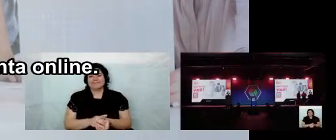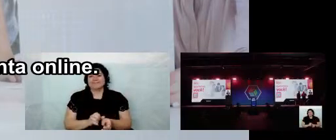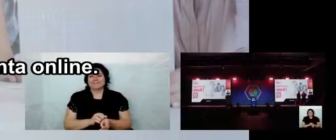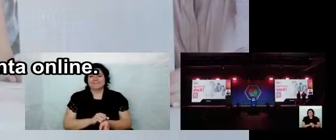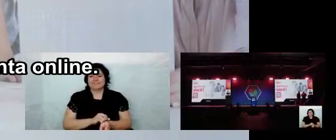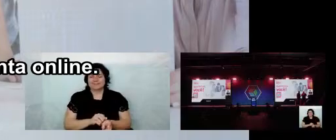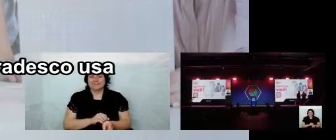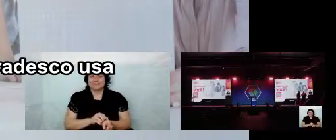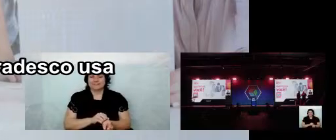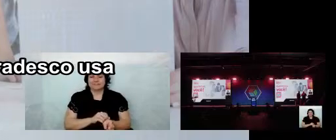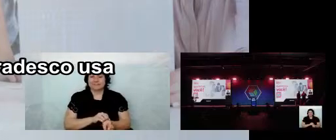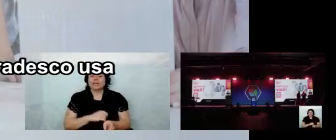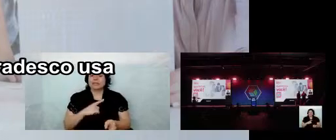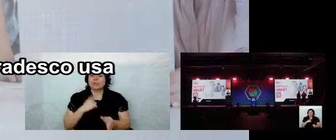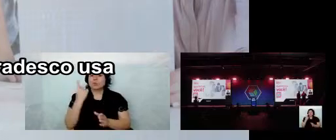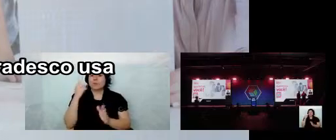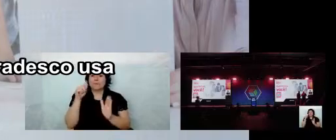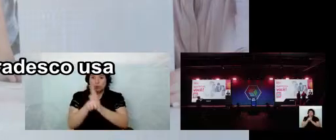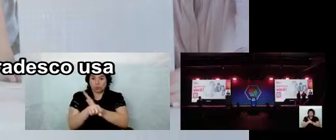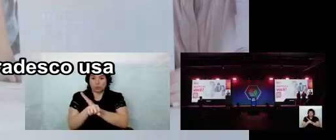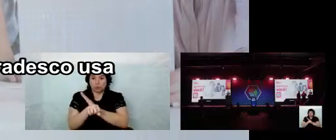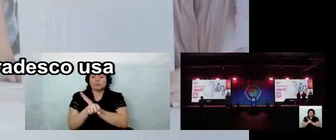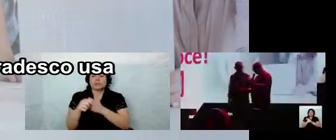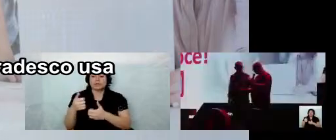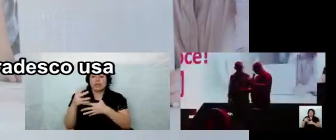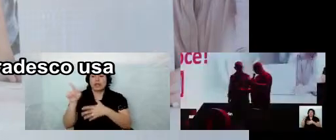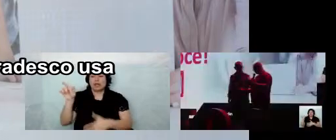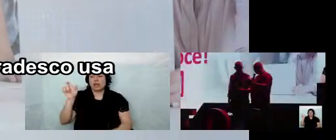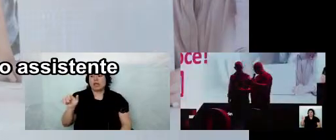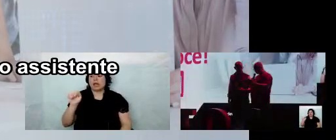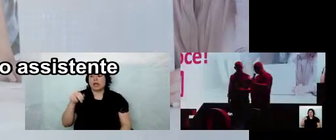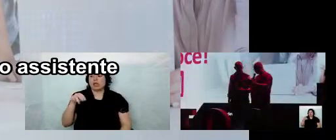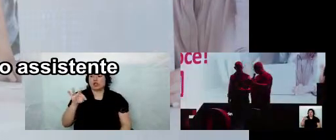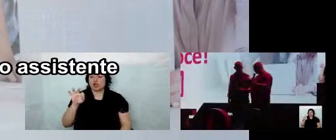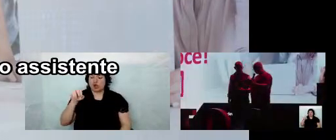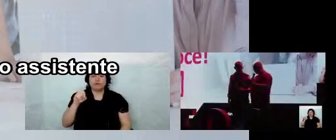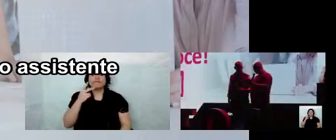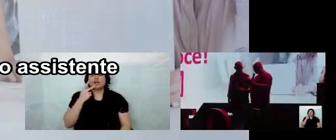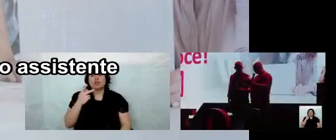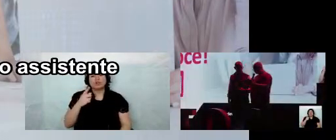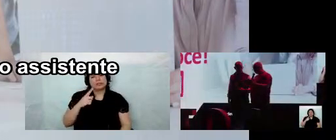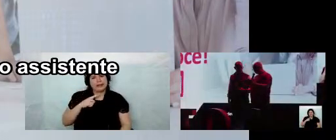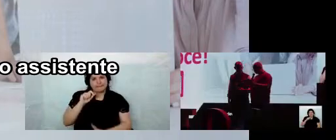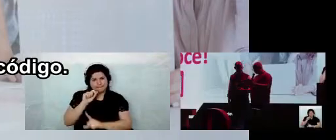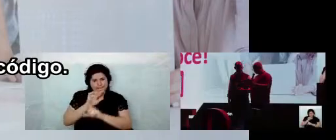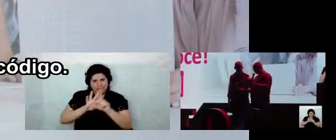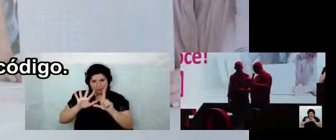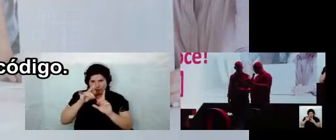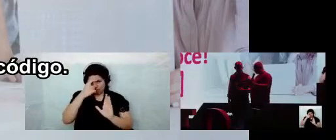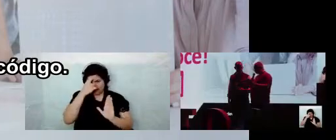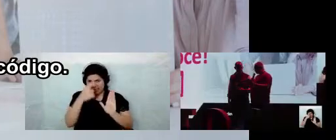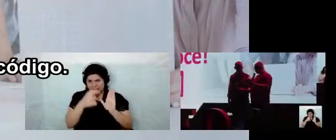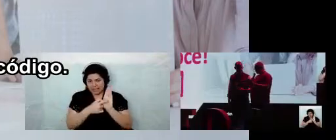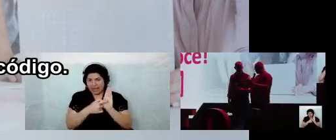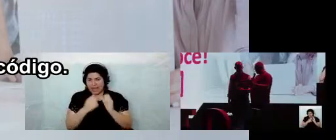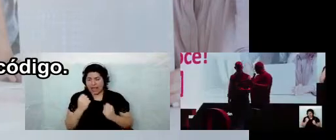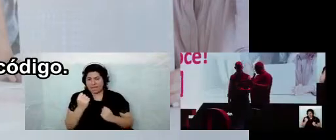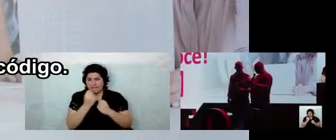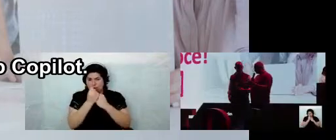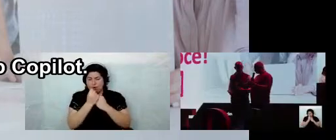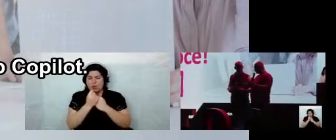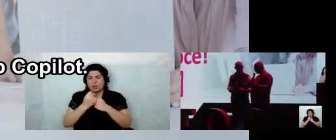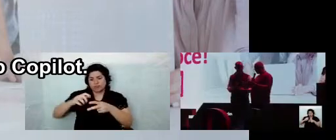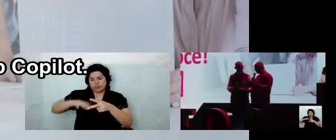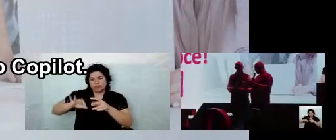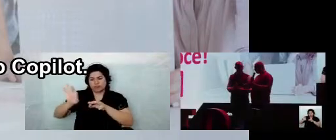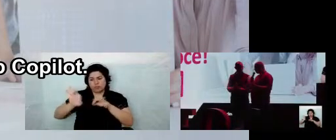aqui uma pergunta online, né? O Antônio quer saber se o Bradesco usa alguma plataforma de IA como assistente de desenvolvimento de código,